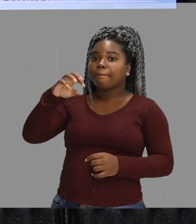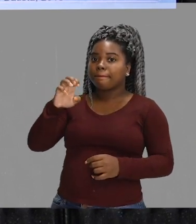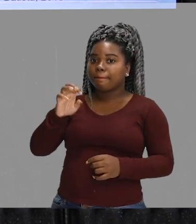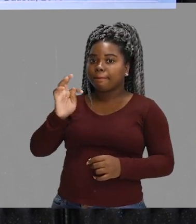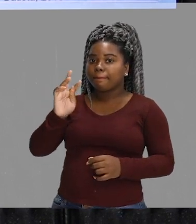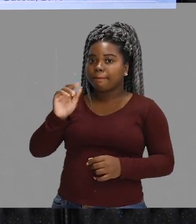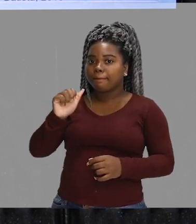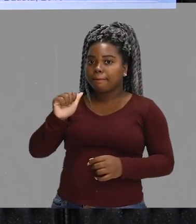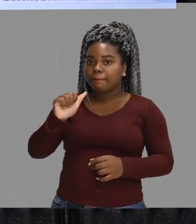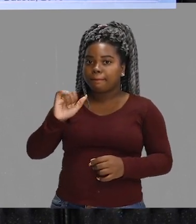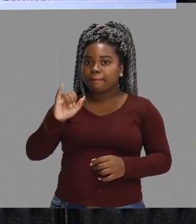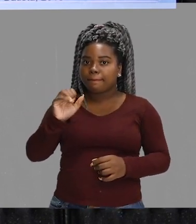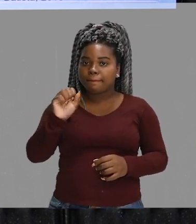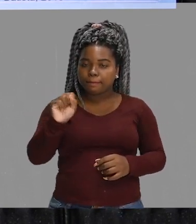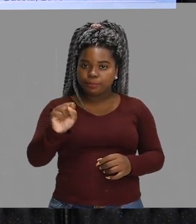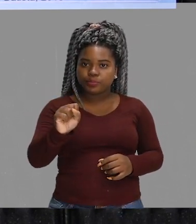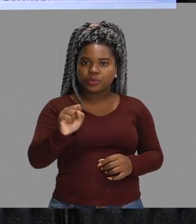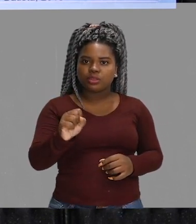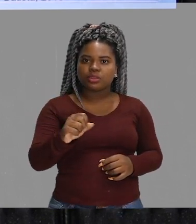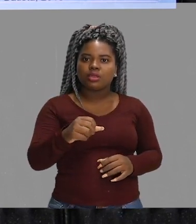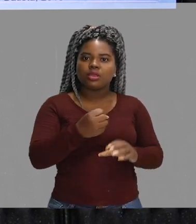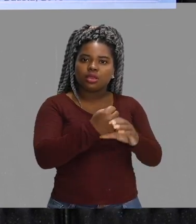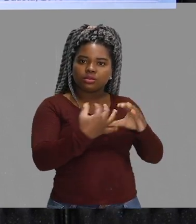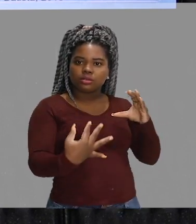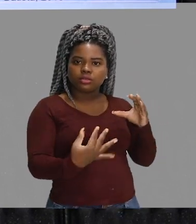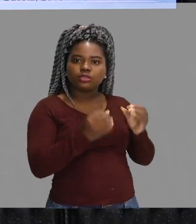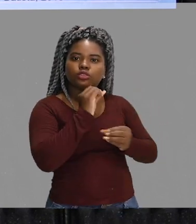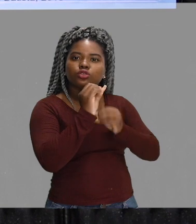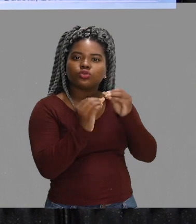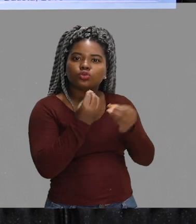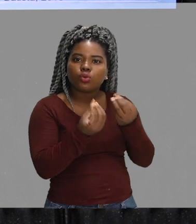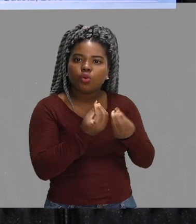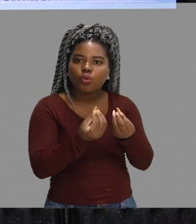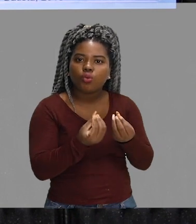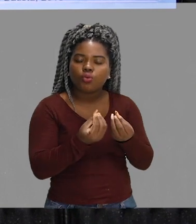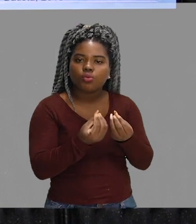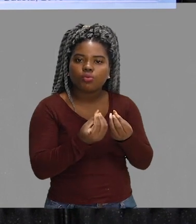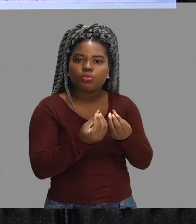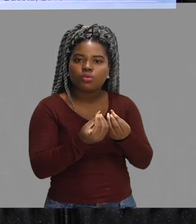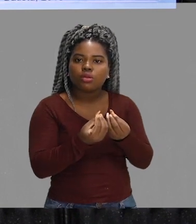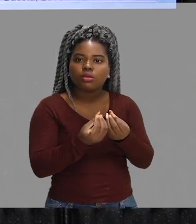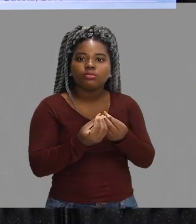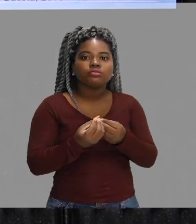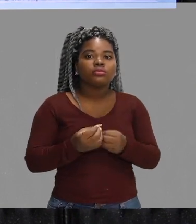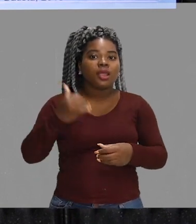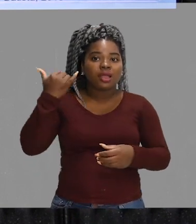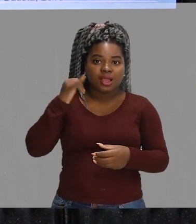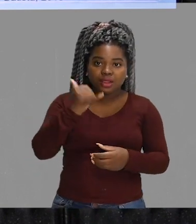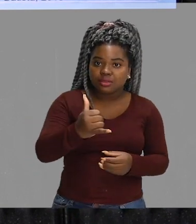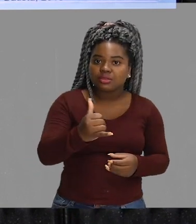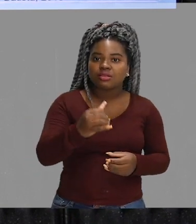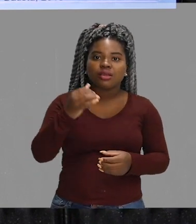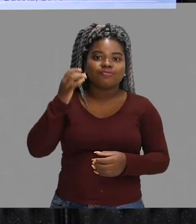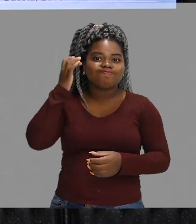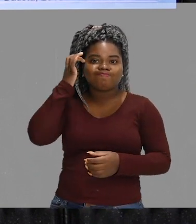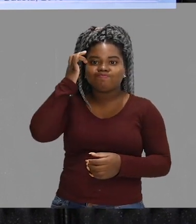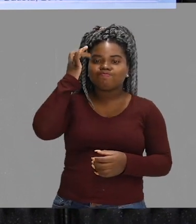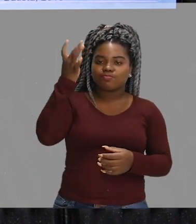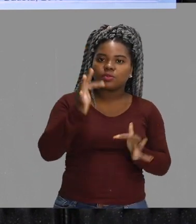A. Terminou em D ou terminou em F, o elemento vai pertencer à família B. A família